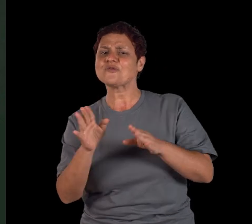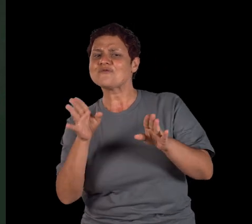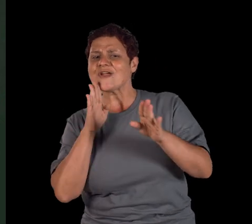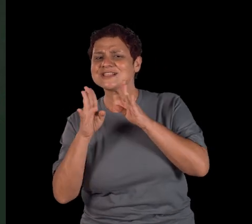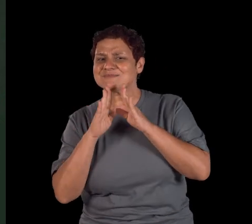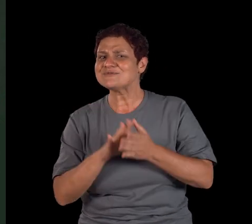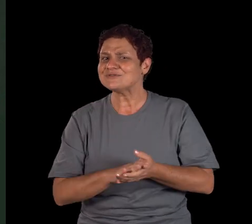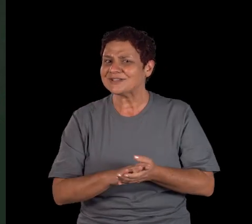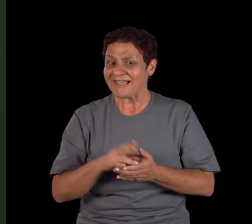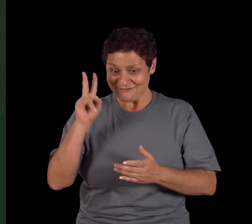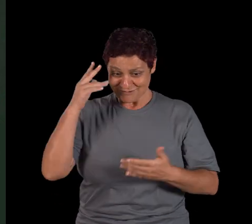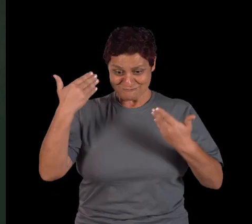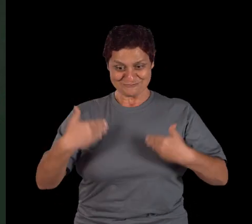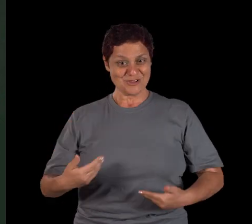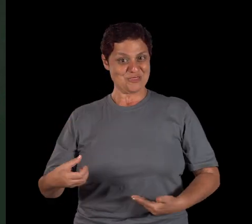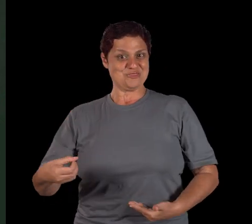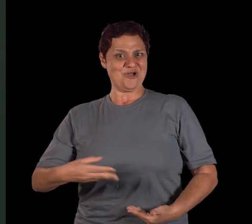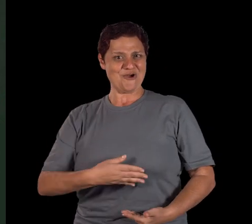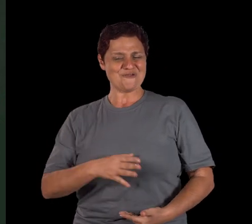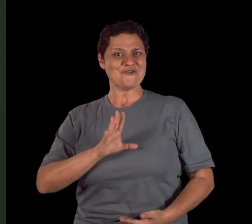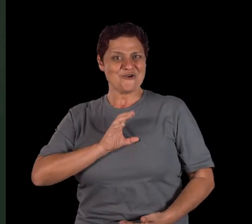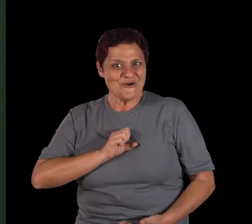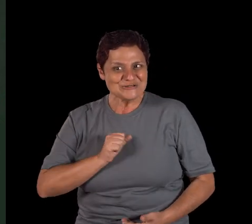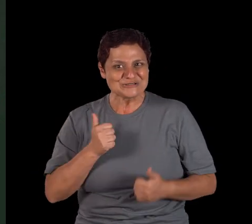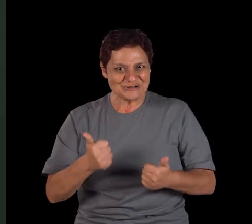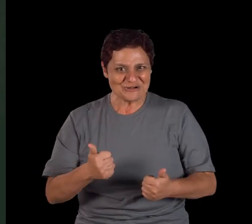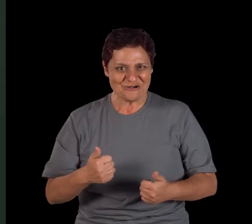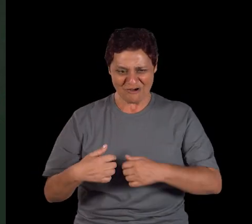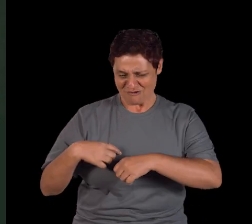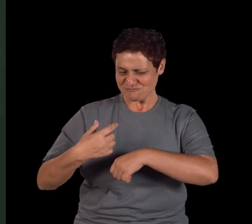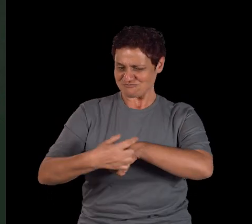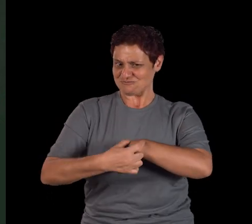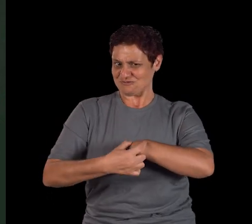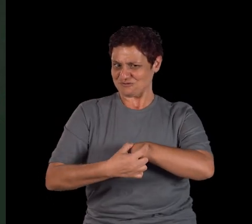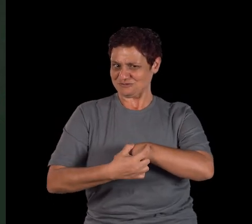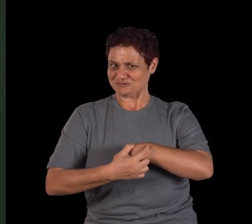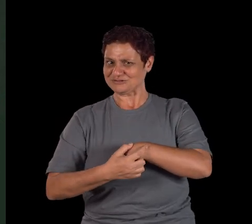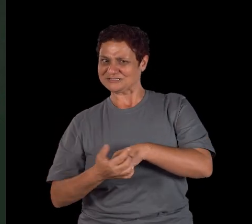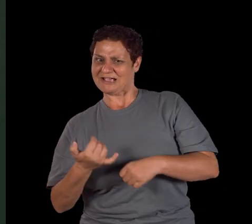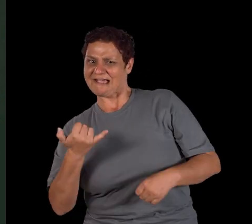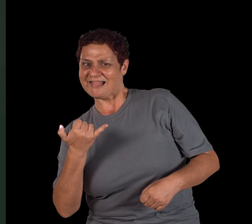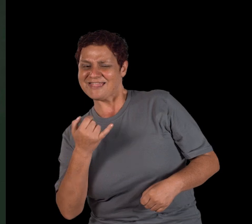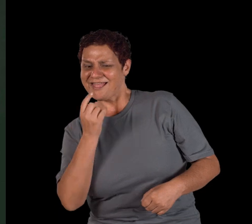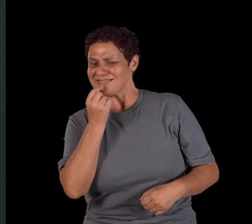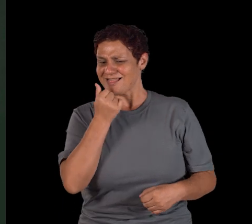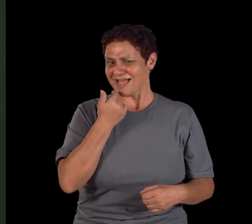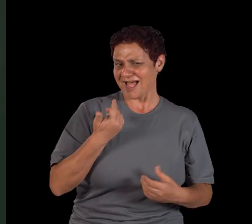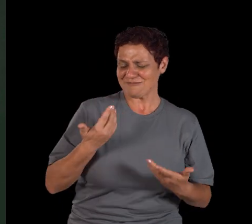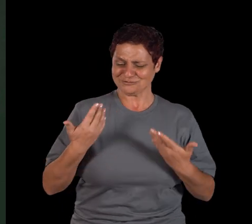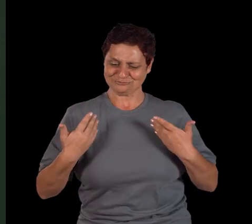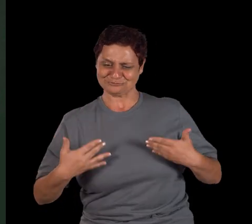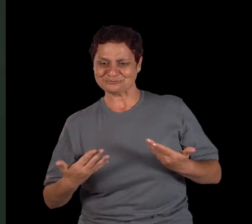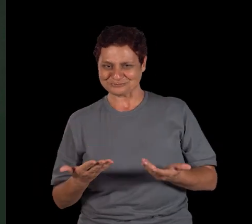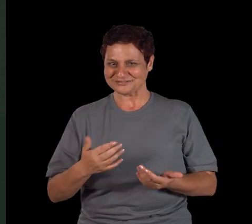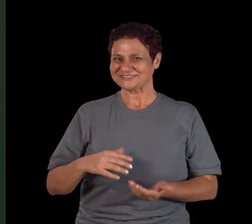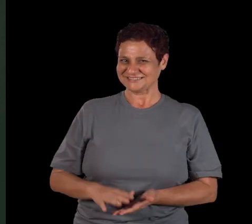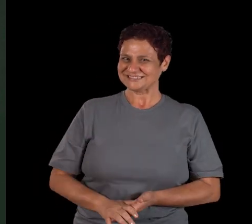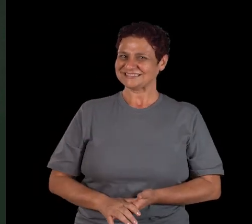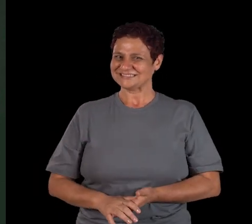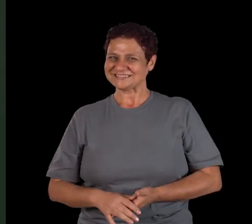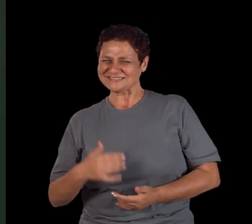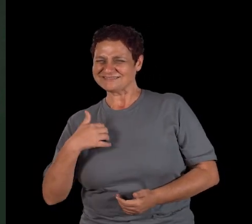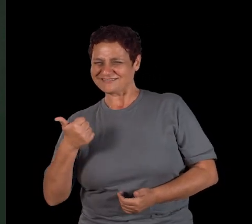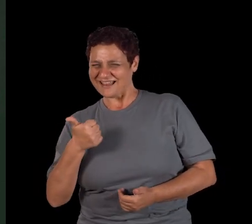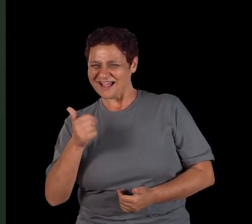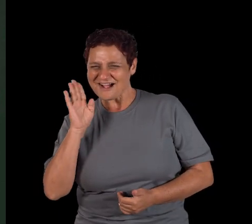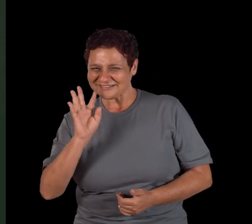viram? Viram o novo Nonô? Curtiram o novo Nonô? Ah, o novo Nonô cheio de esquema lá, Wolverine com canetas, lápis e lapiseiras, ficou